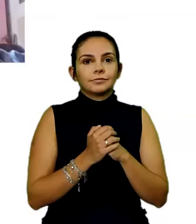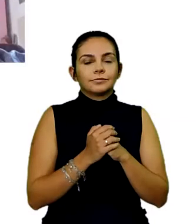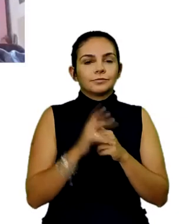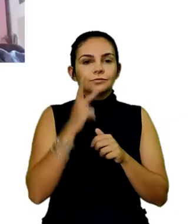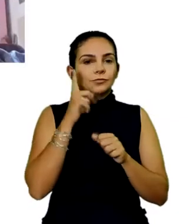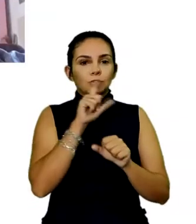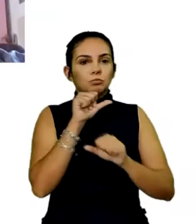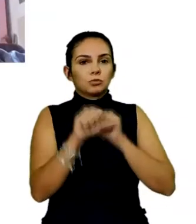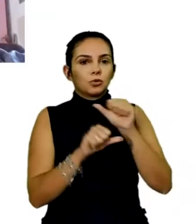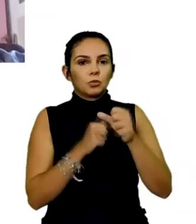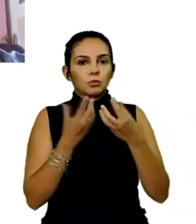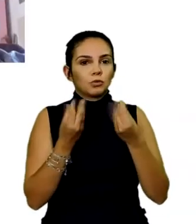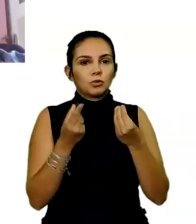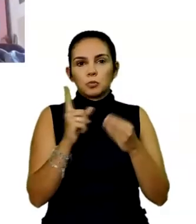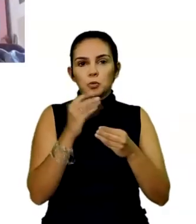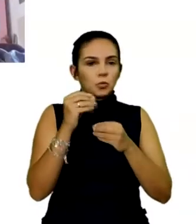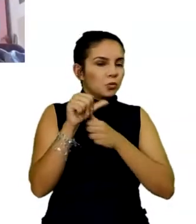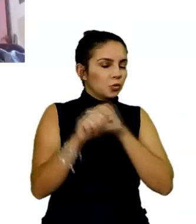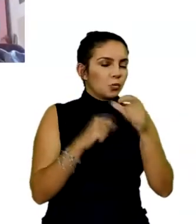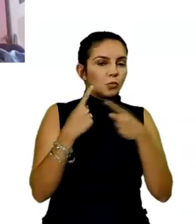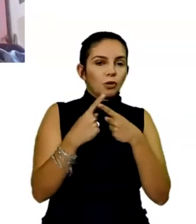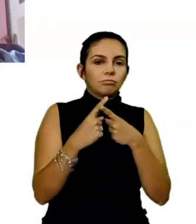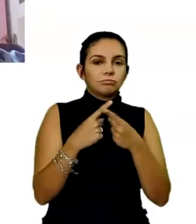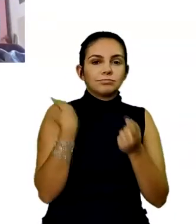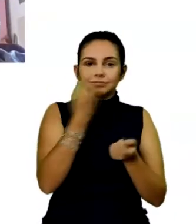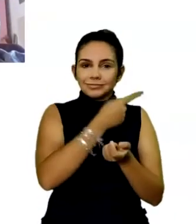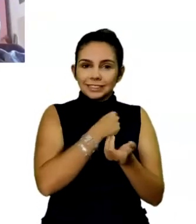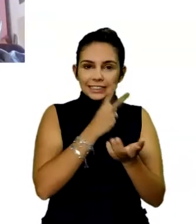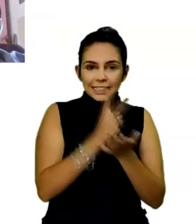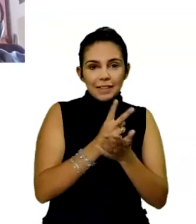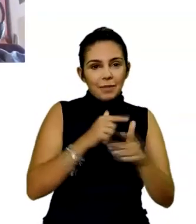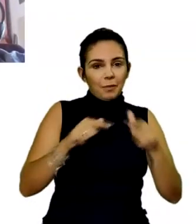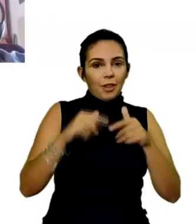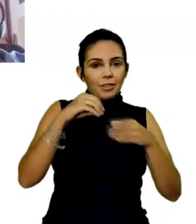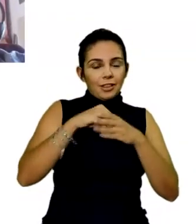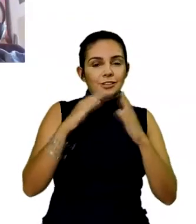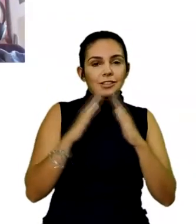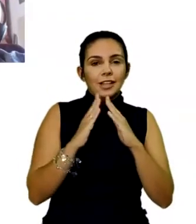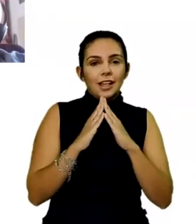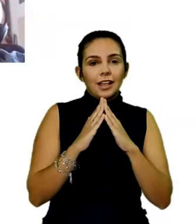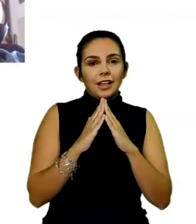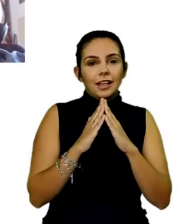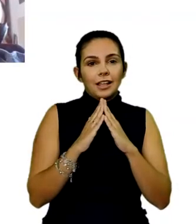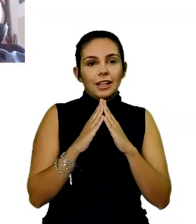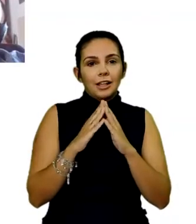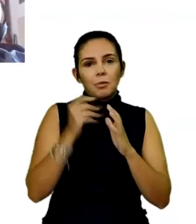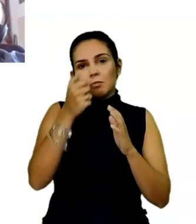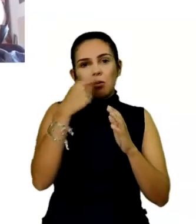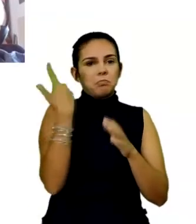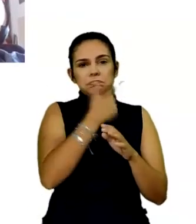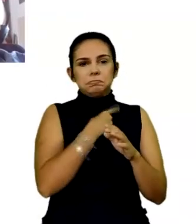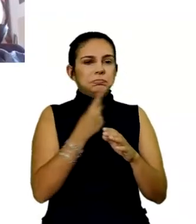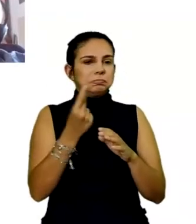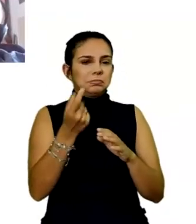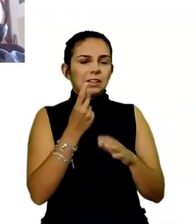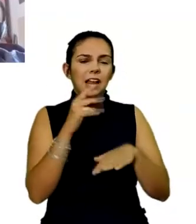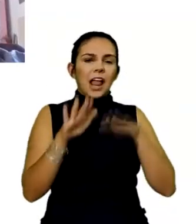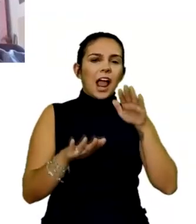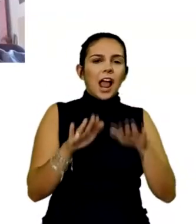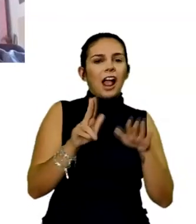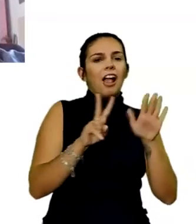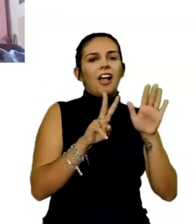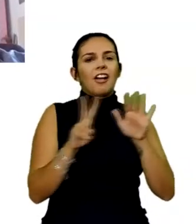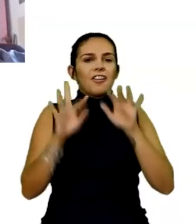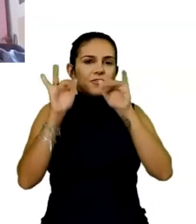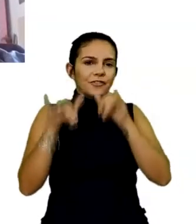Isso para a gente não mudou muito. Não mudou muito porque a gente sempre trabalhou em casa e nós somos de pouco sair, né?